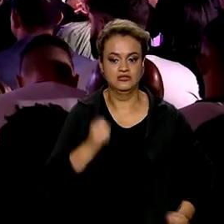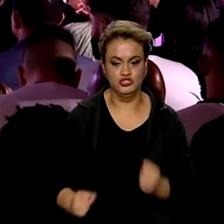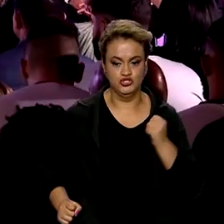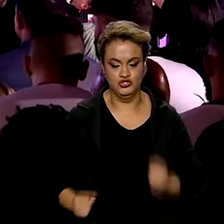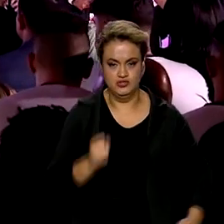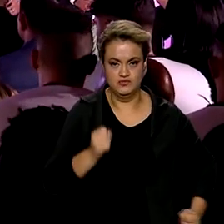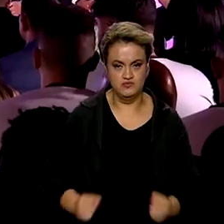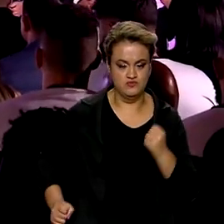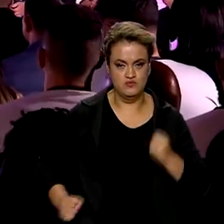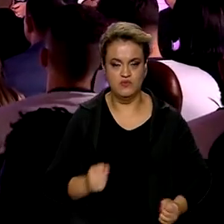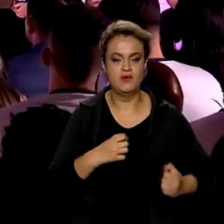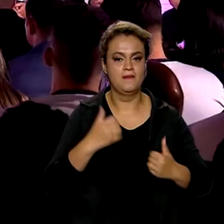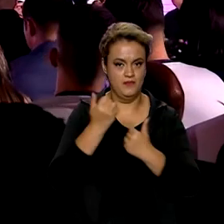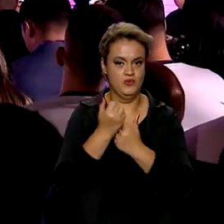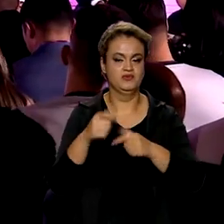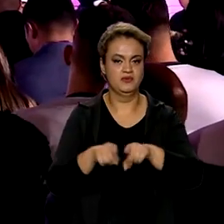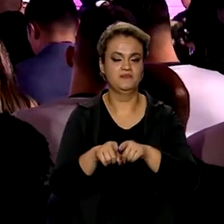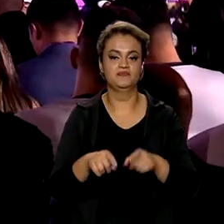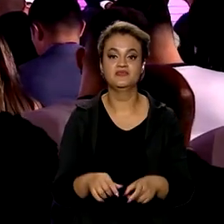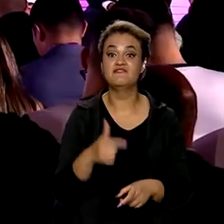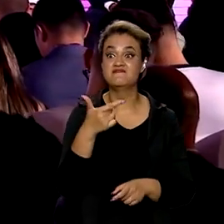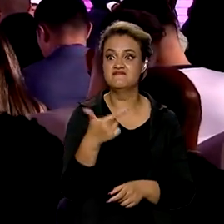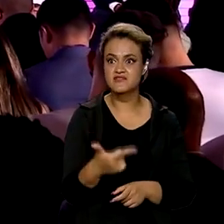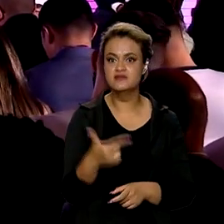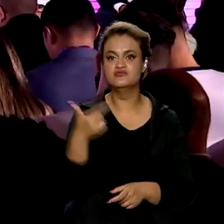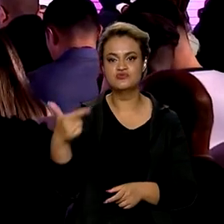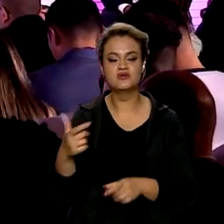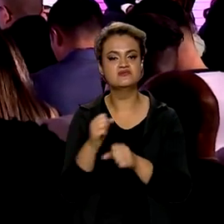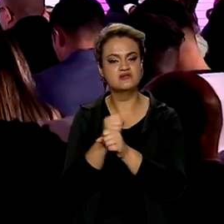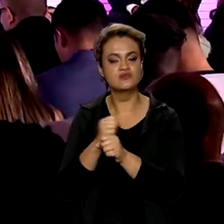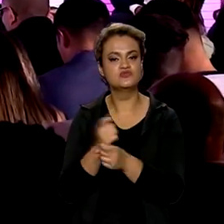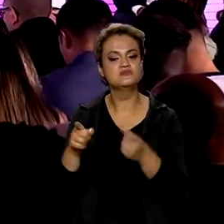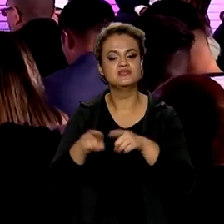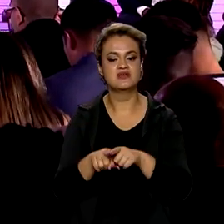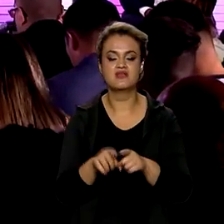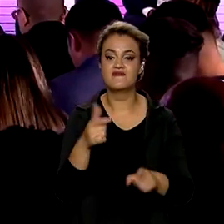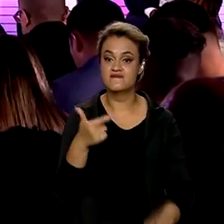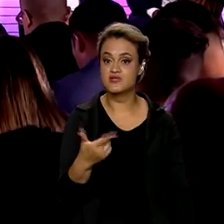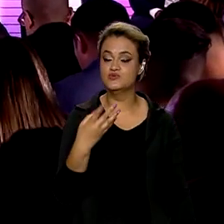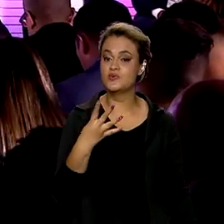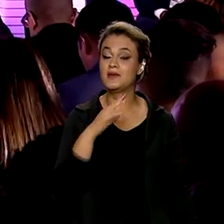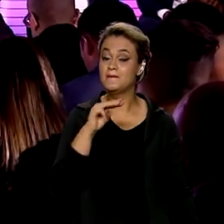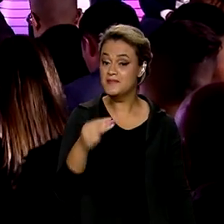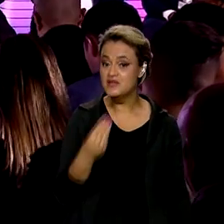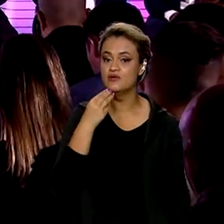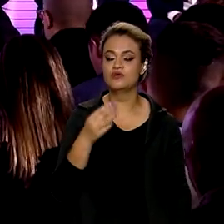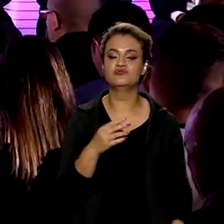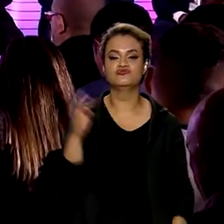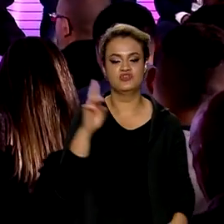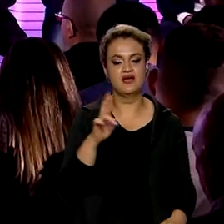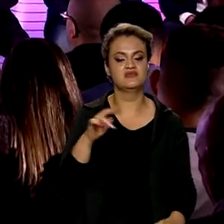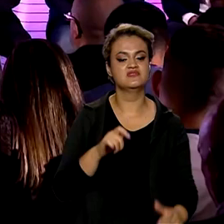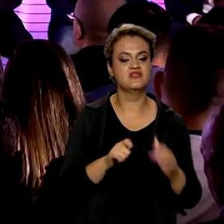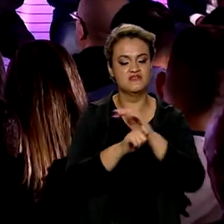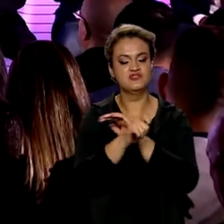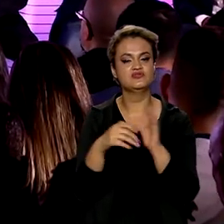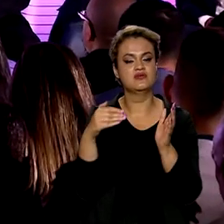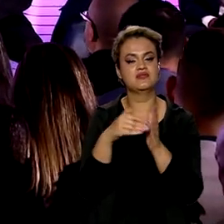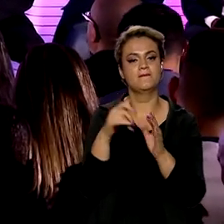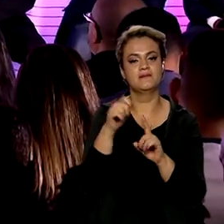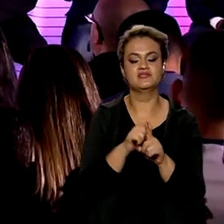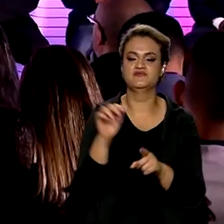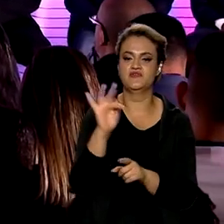No 22º ano de parceria, serão 24 milhões de reais a serem investidos até fevereiro